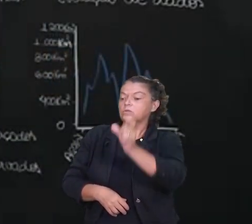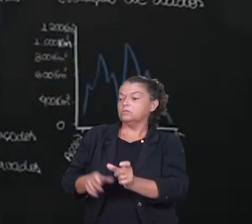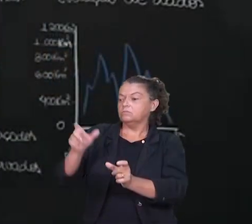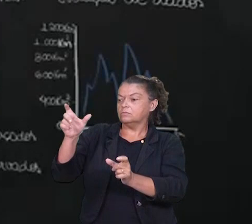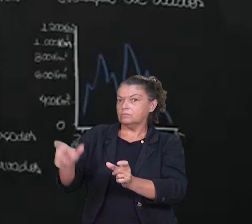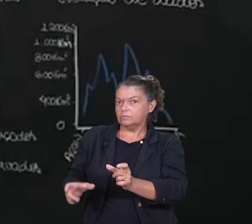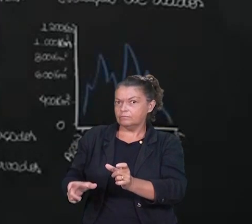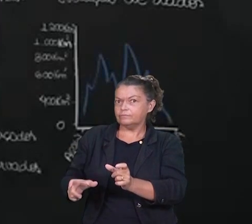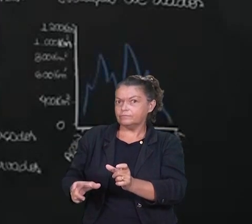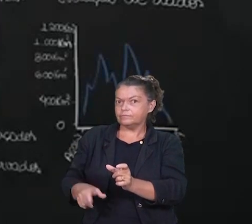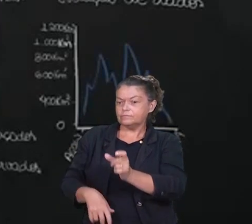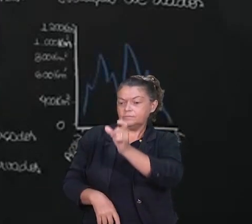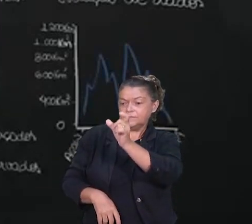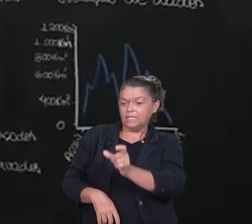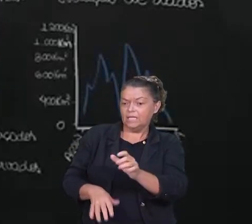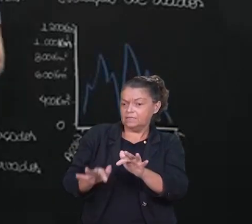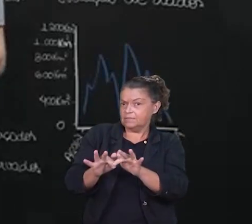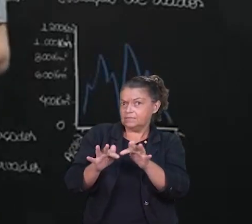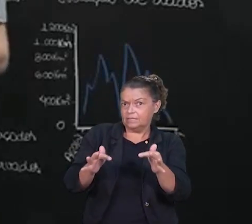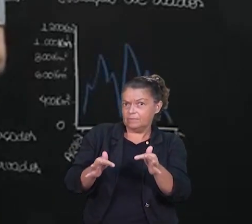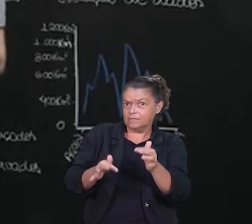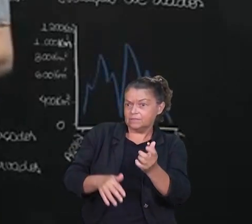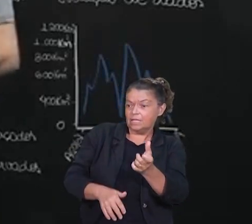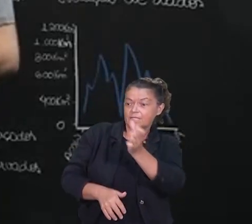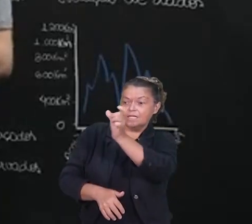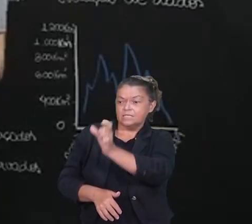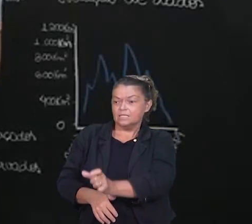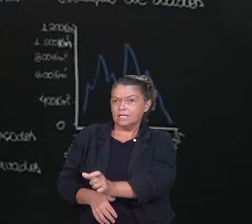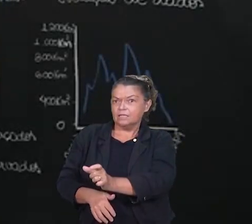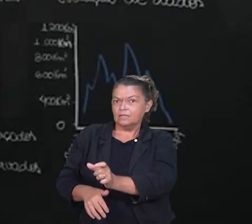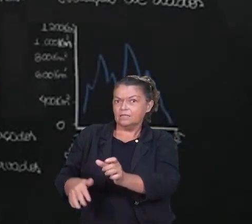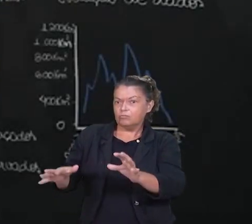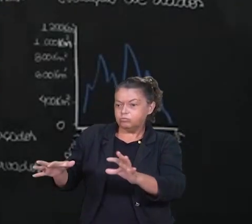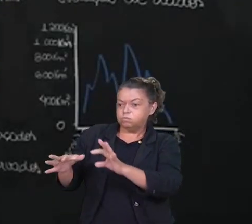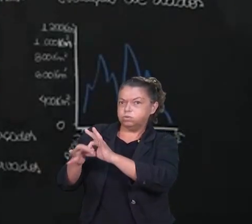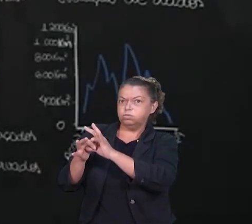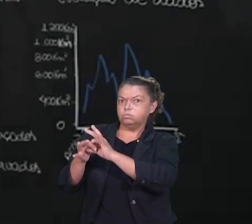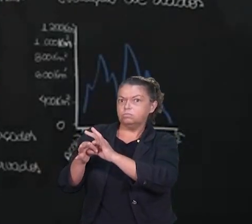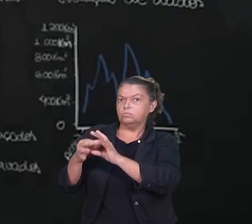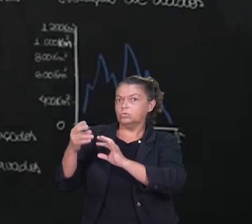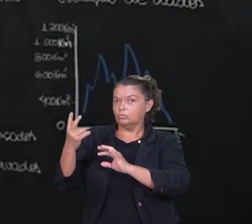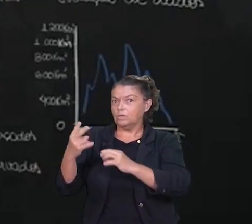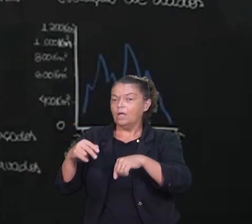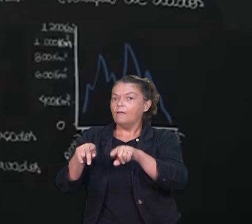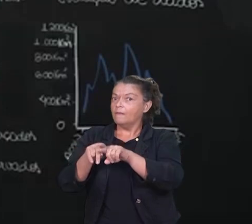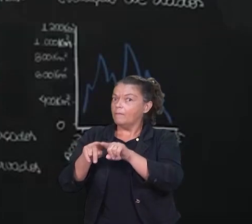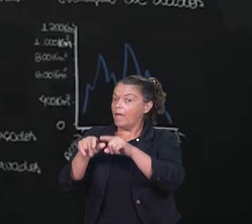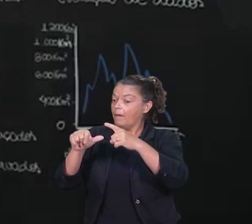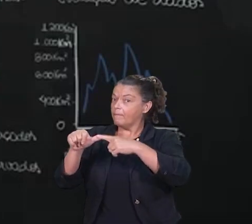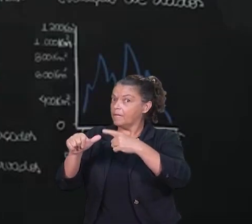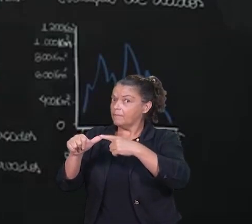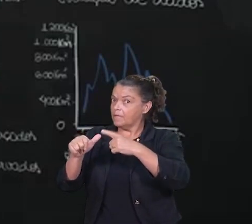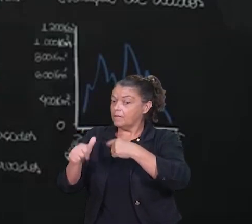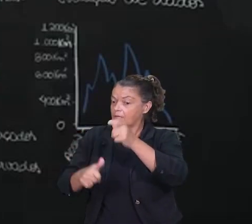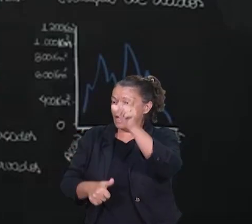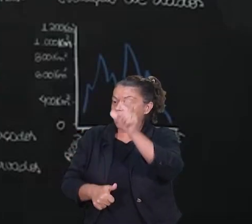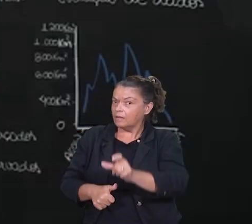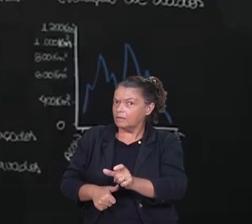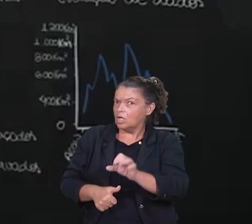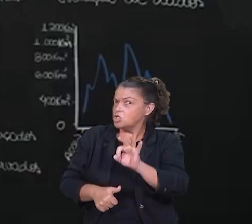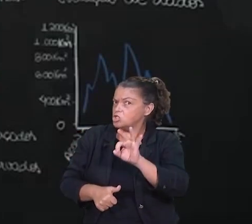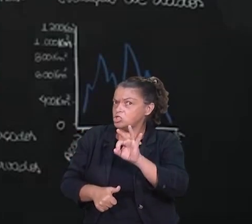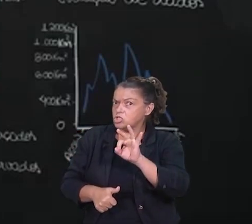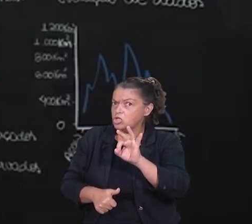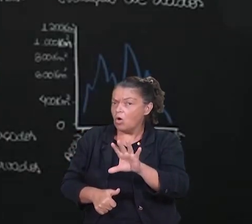tabelas de entrada simples e as tabelas de entradas duplas. A primeira, a tabela de entrada simples, ela vai de fato só